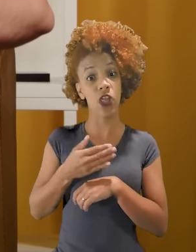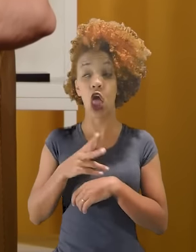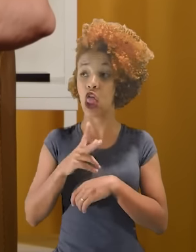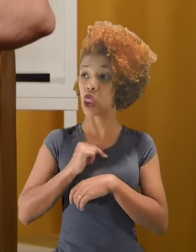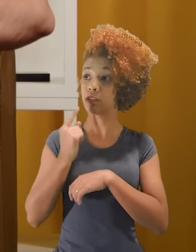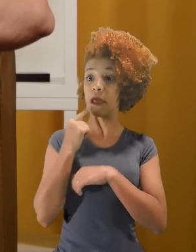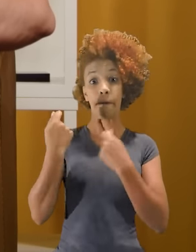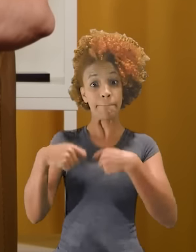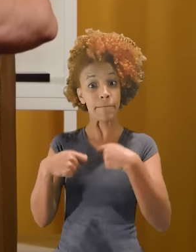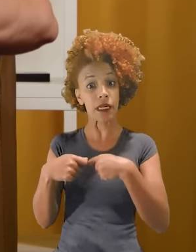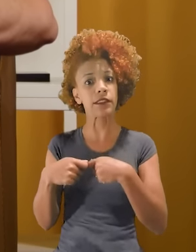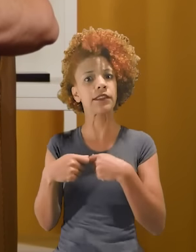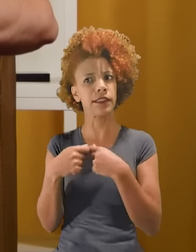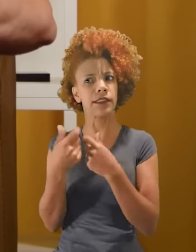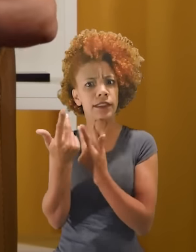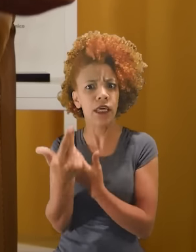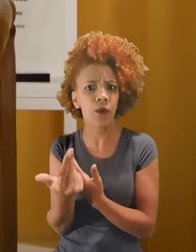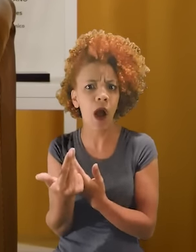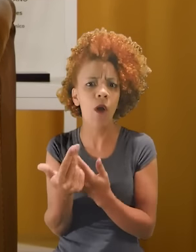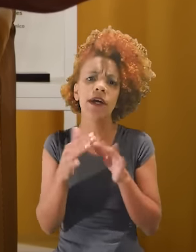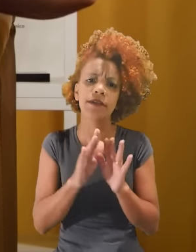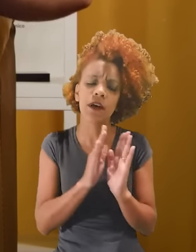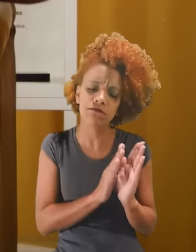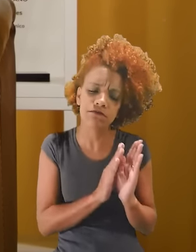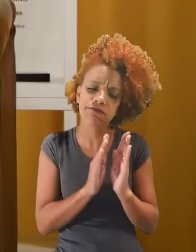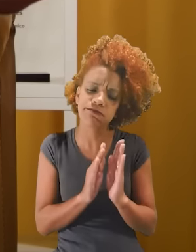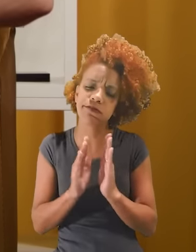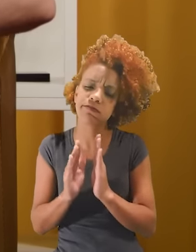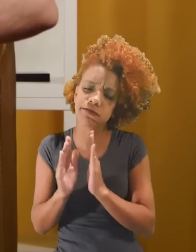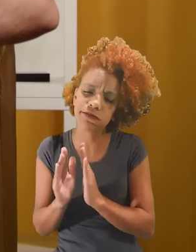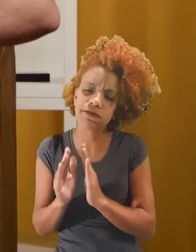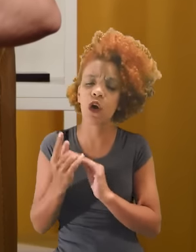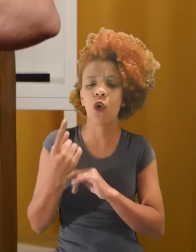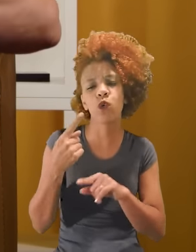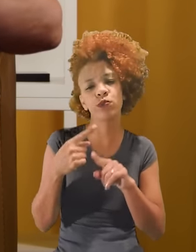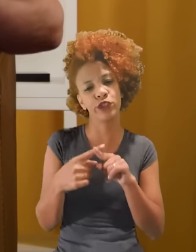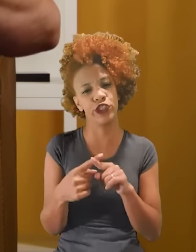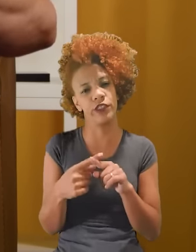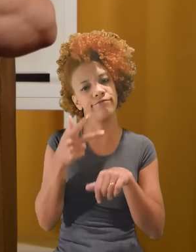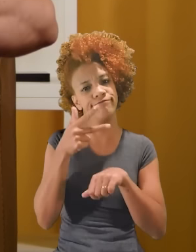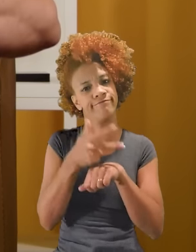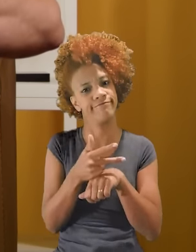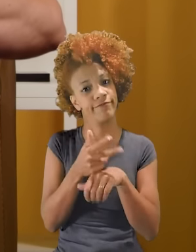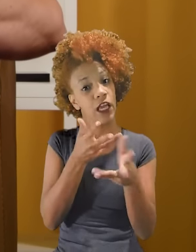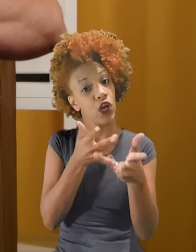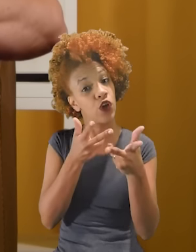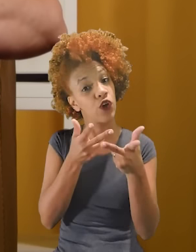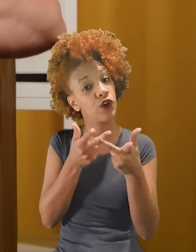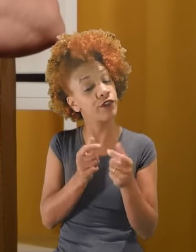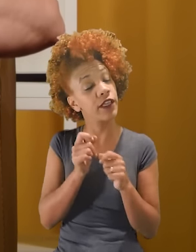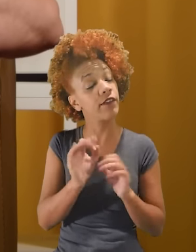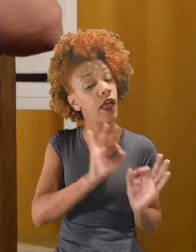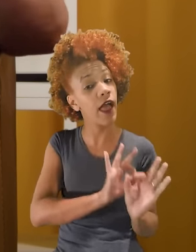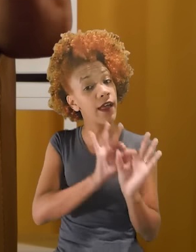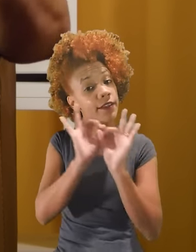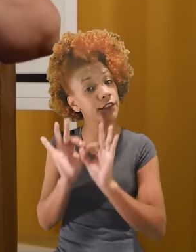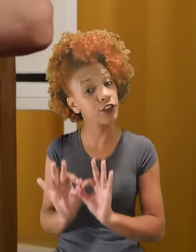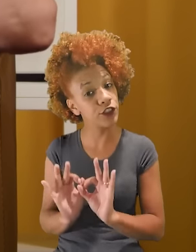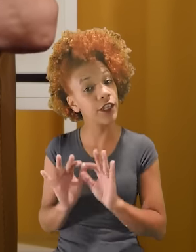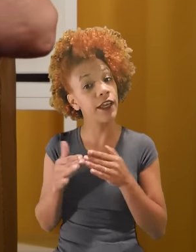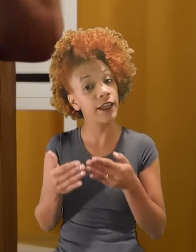assim, caraca, eu preciso ser mais o Walt Disney nesse sentido, então vai devagar, vai na velocidade 1x, e quem está convidando a gente a assistir o